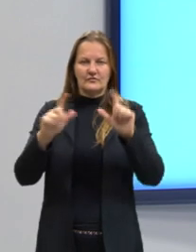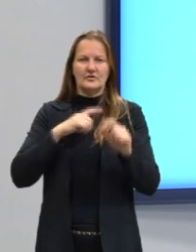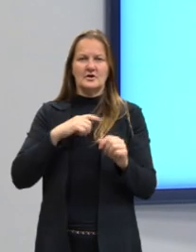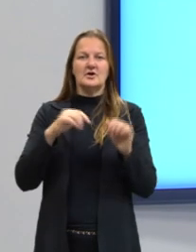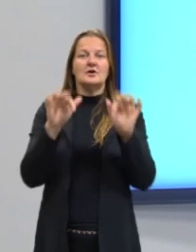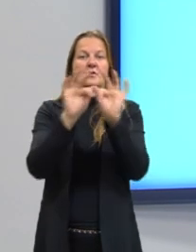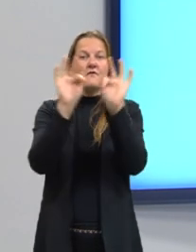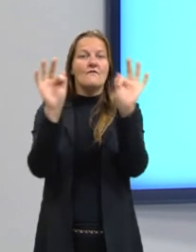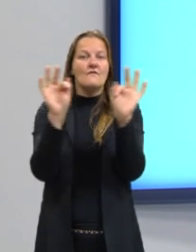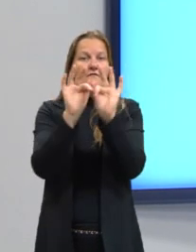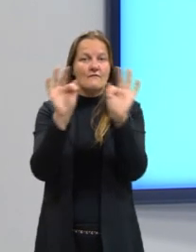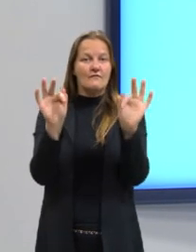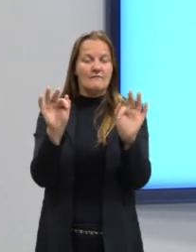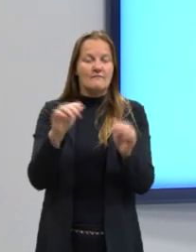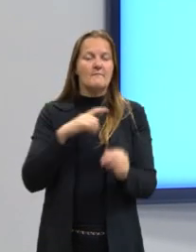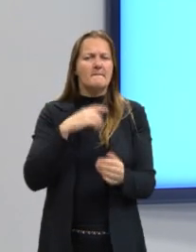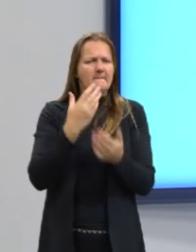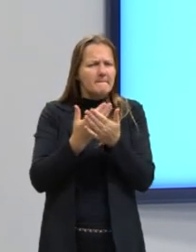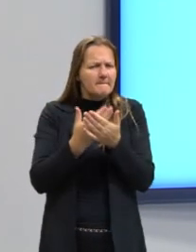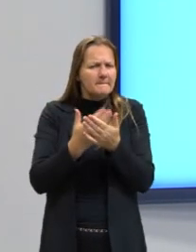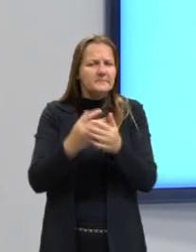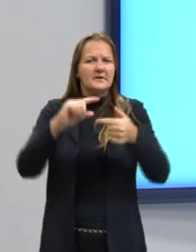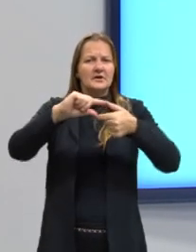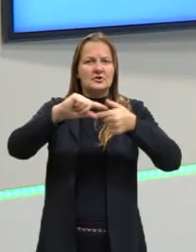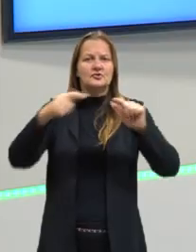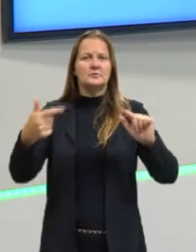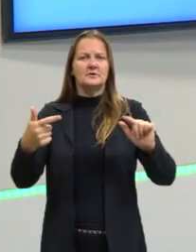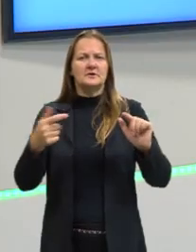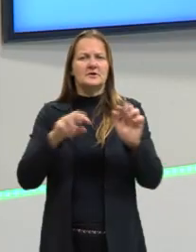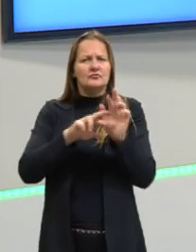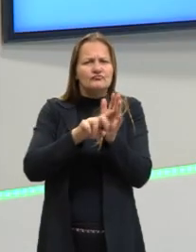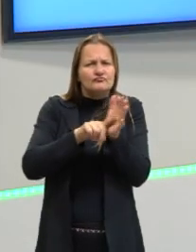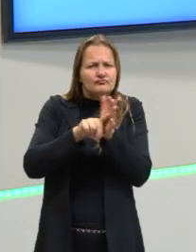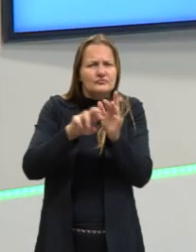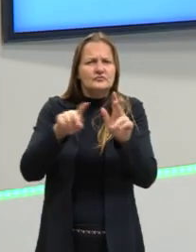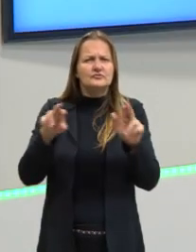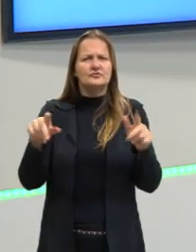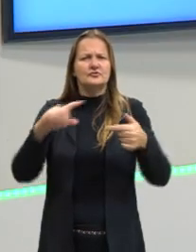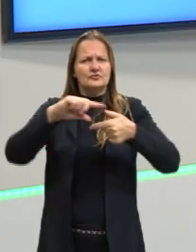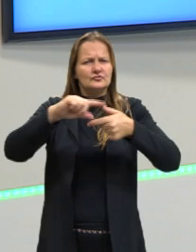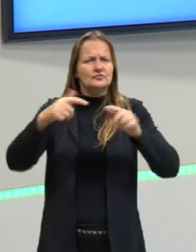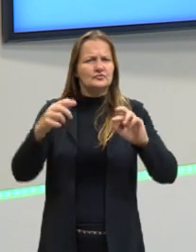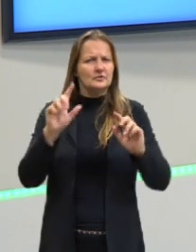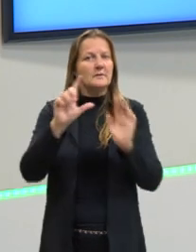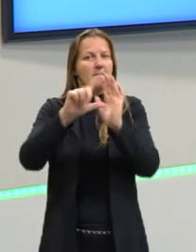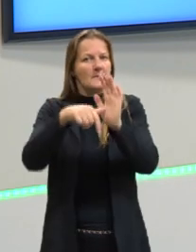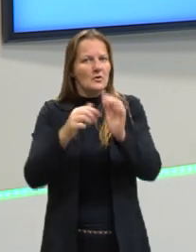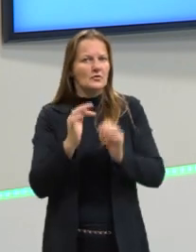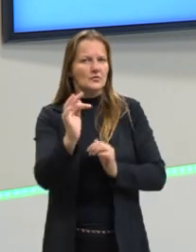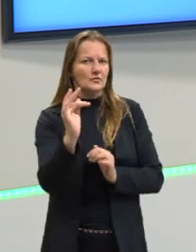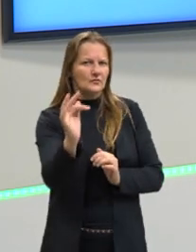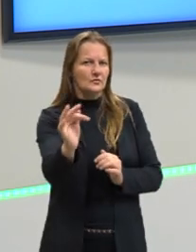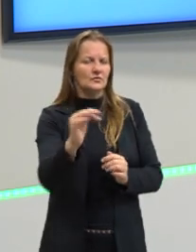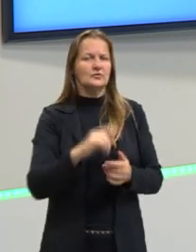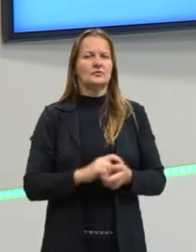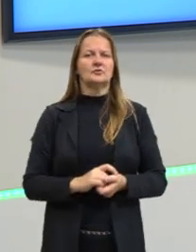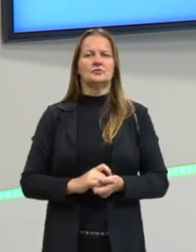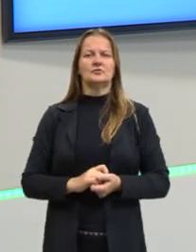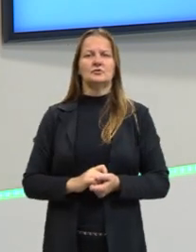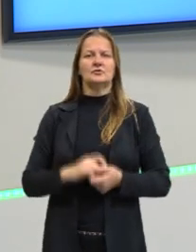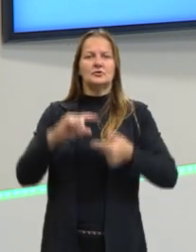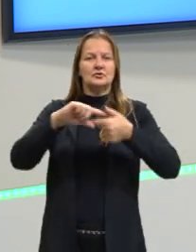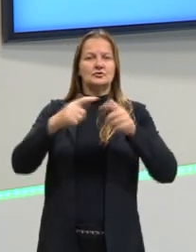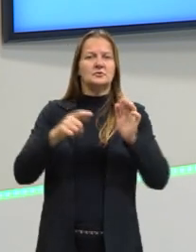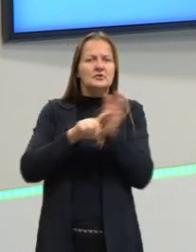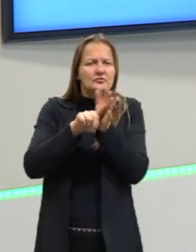e mais teria geometria analítica funções e geometria analítica então quando a gente for estudar funções